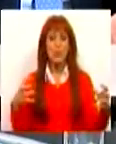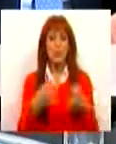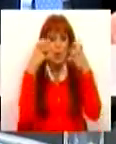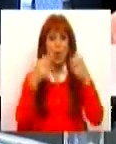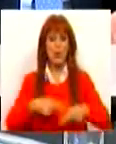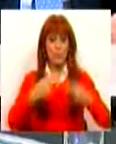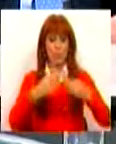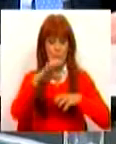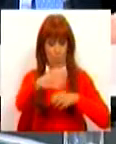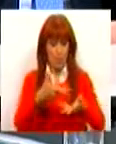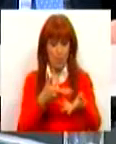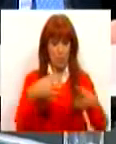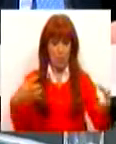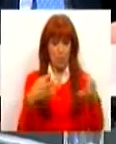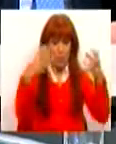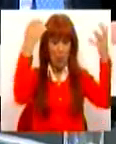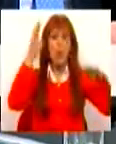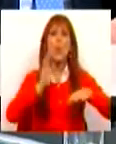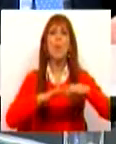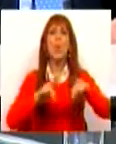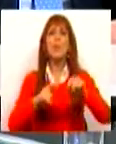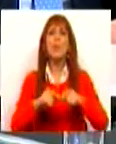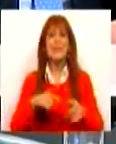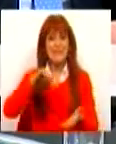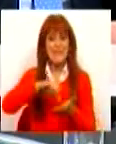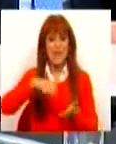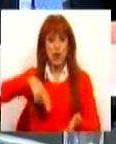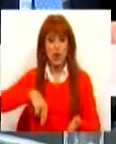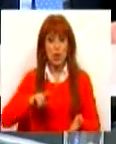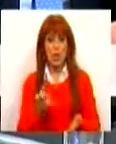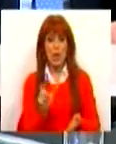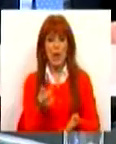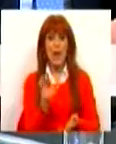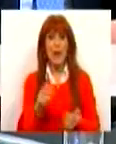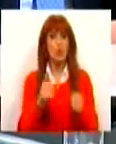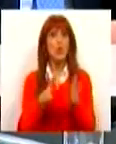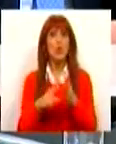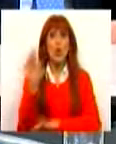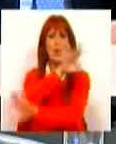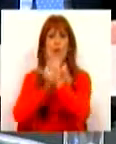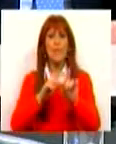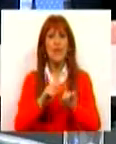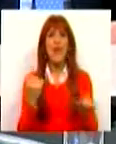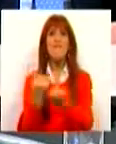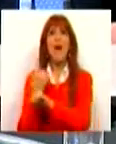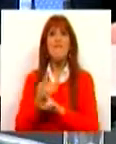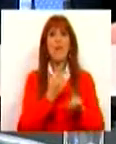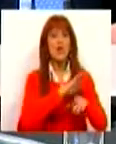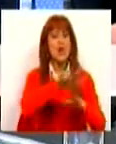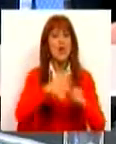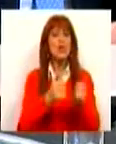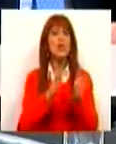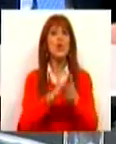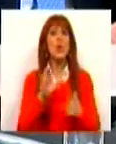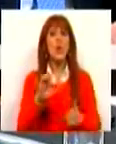conflitos transfronteiriços provocados por centrais nucleares em toda a Europa são vários, envolvendo